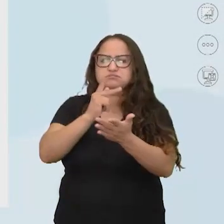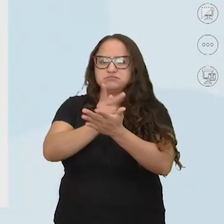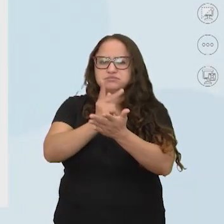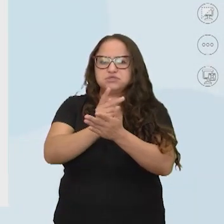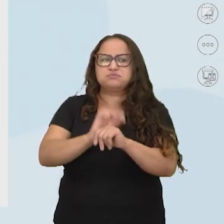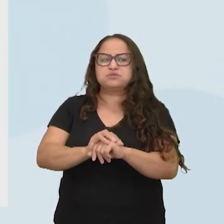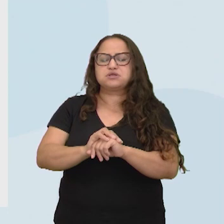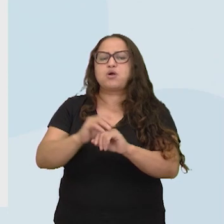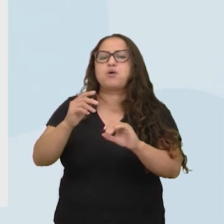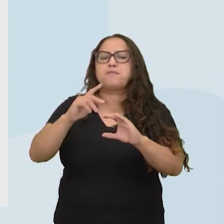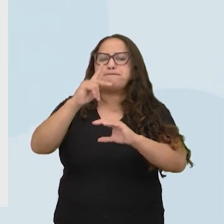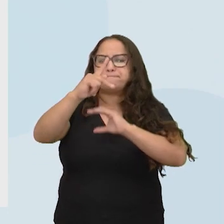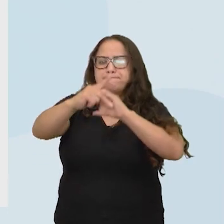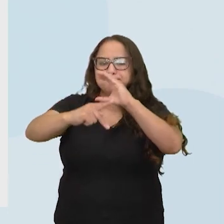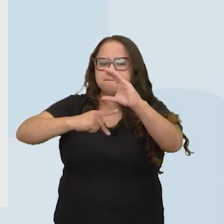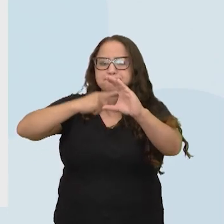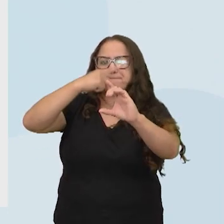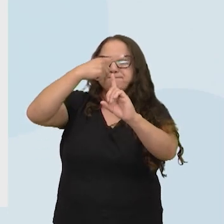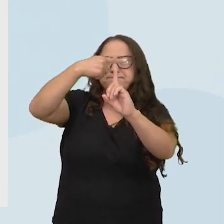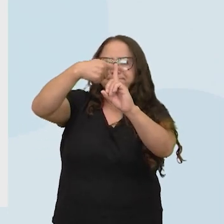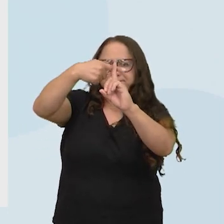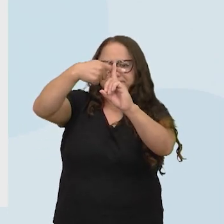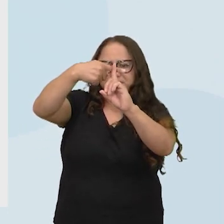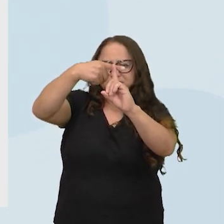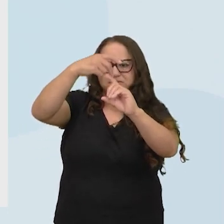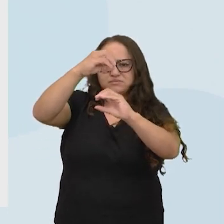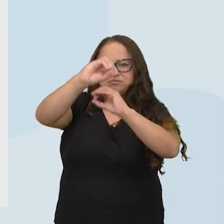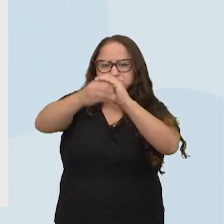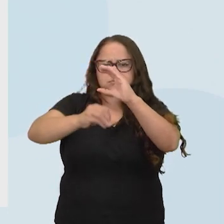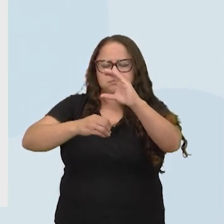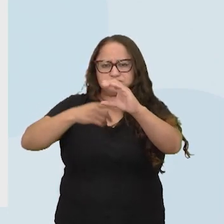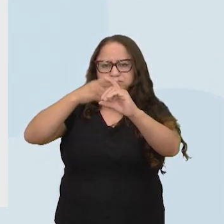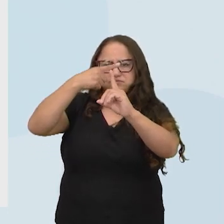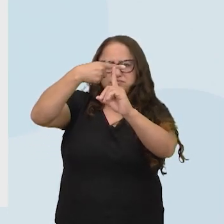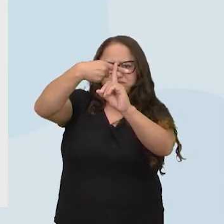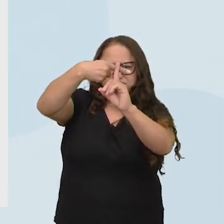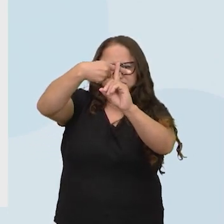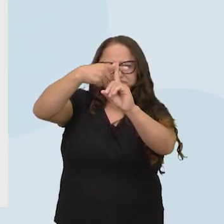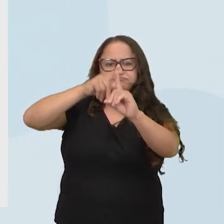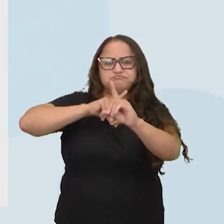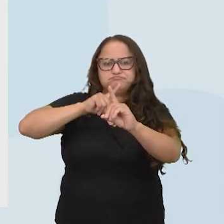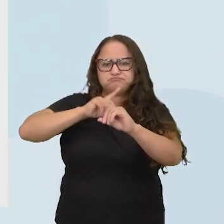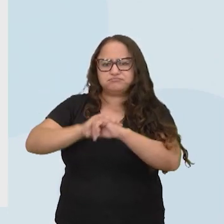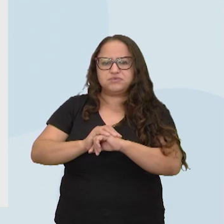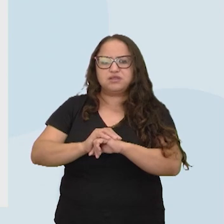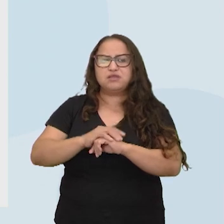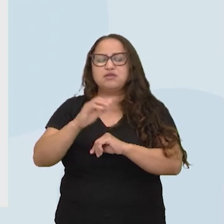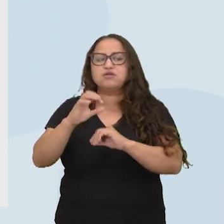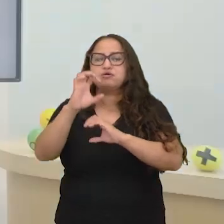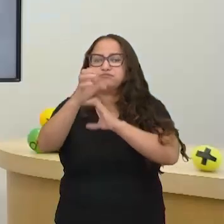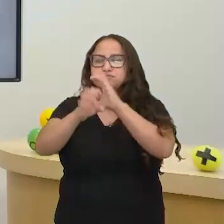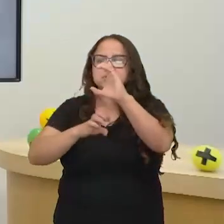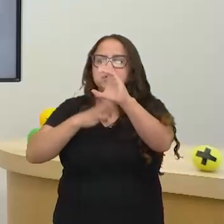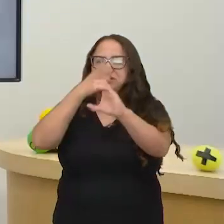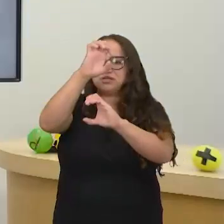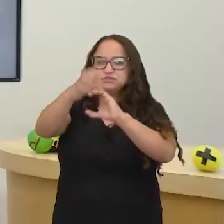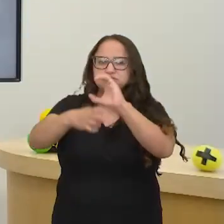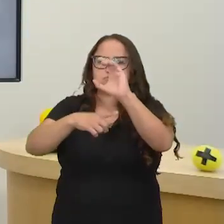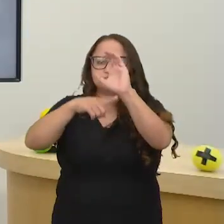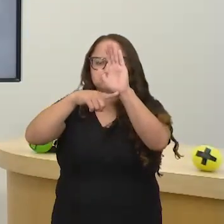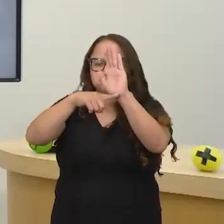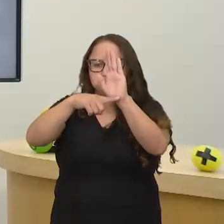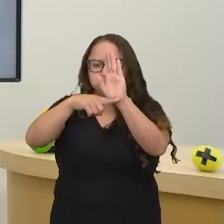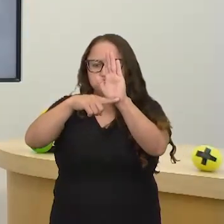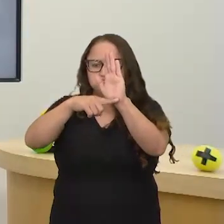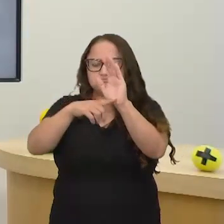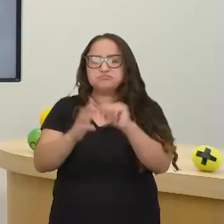Aqui é um próton, né? Vamos dizer que aqui é um próton, carga positiva. E aqui vamos dizer que aqui é um elétron. Certo? E aí o que acontece?